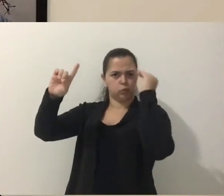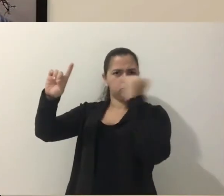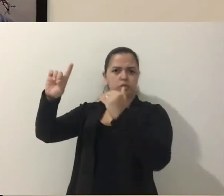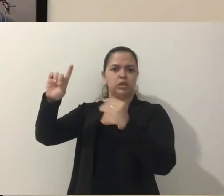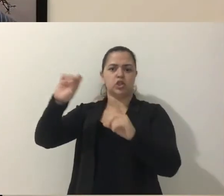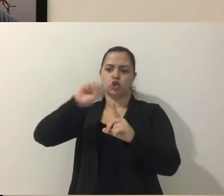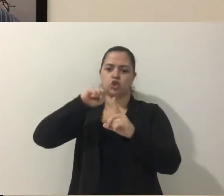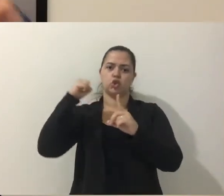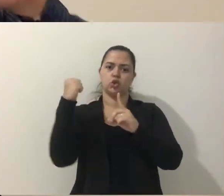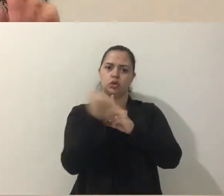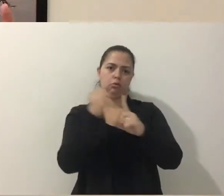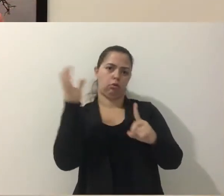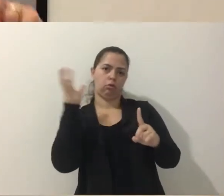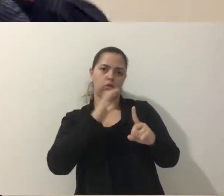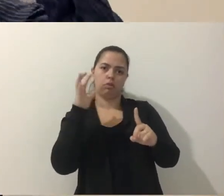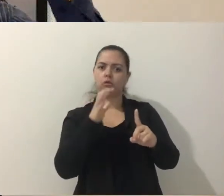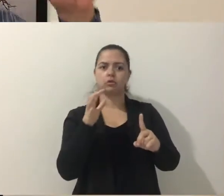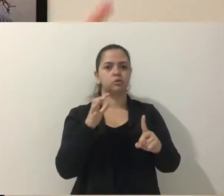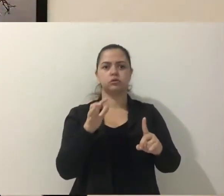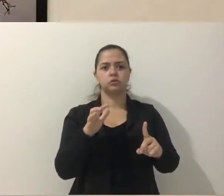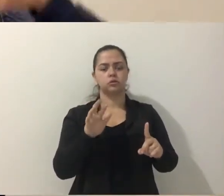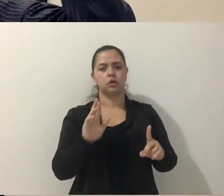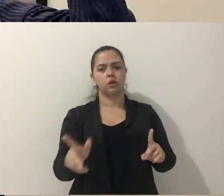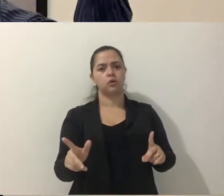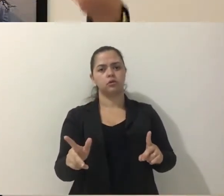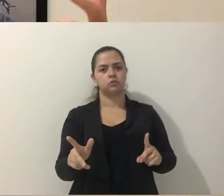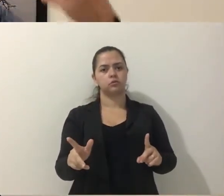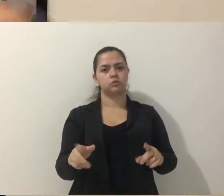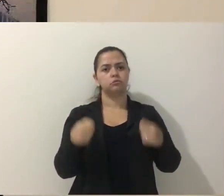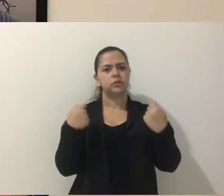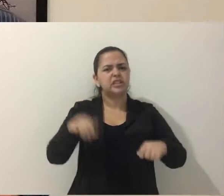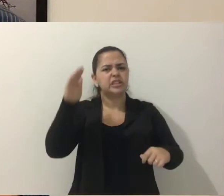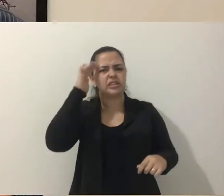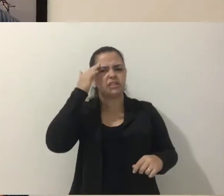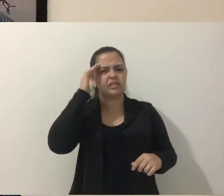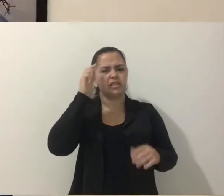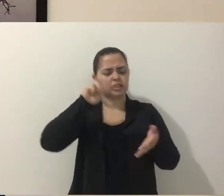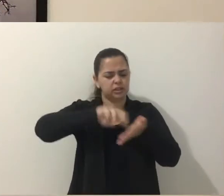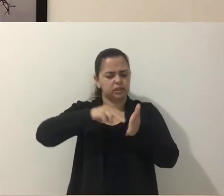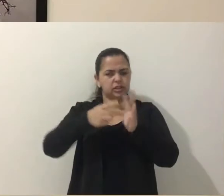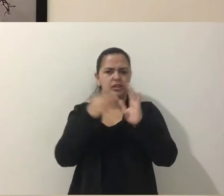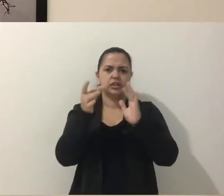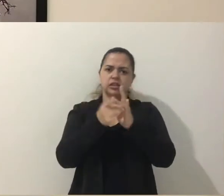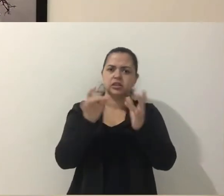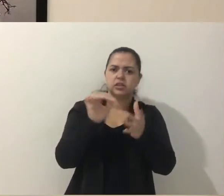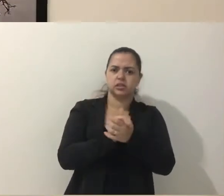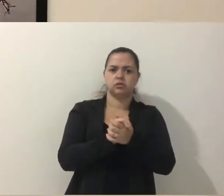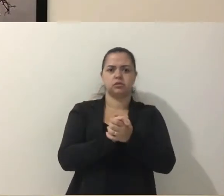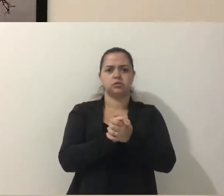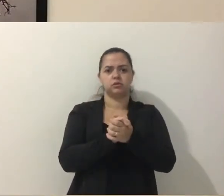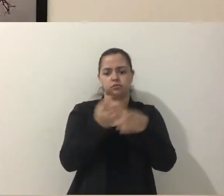gente viva. Entendamos o que é o casamento, o conceito de casamento, e dessa forma o divórcio não vai